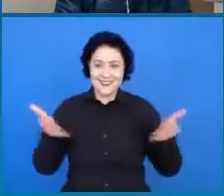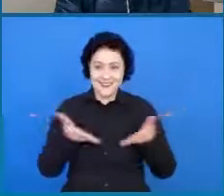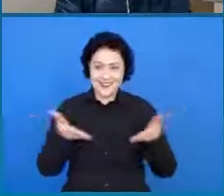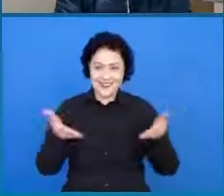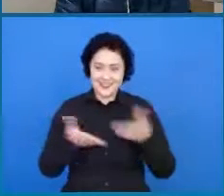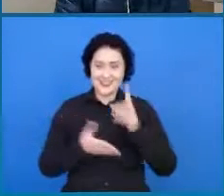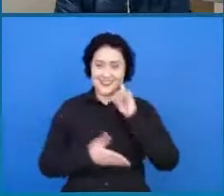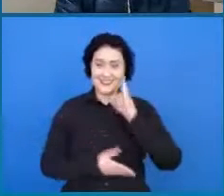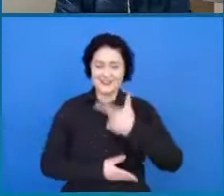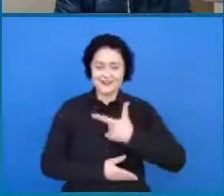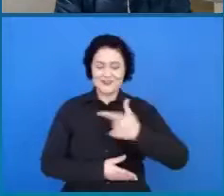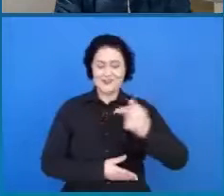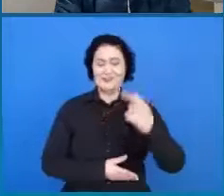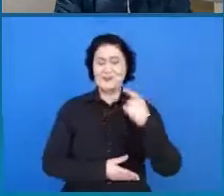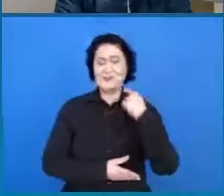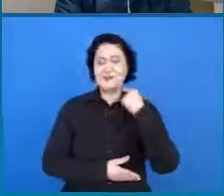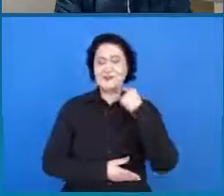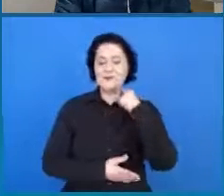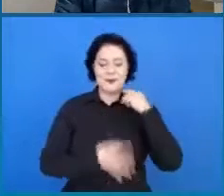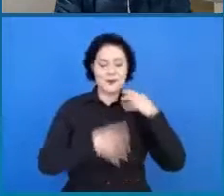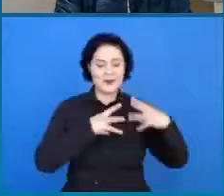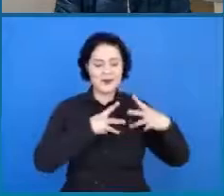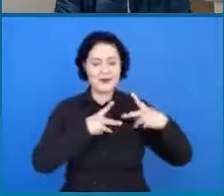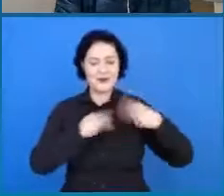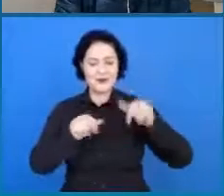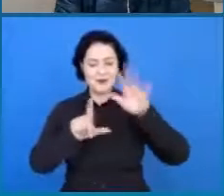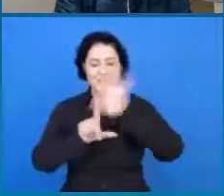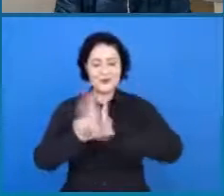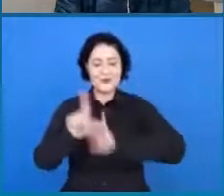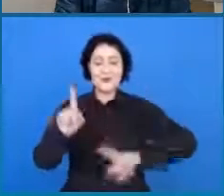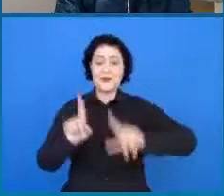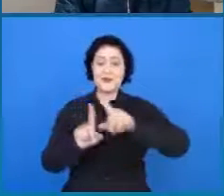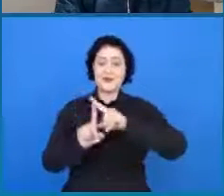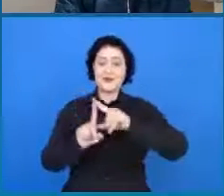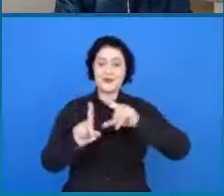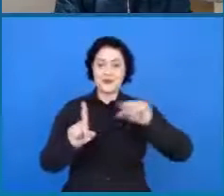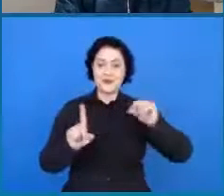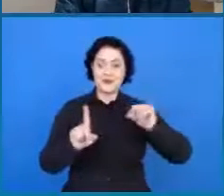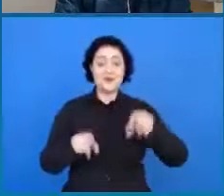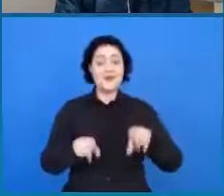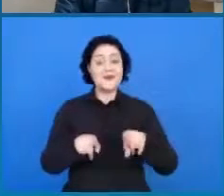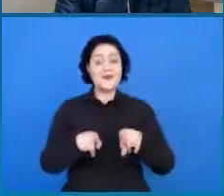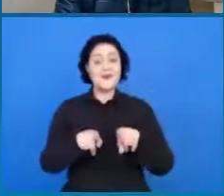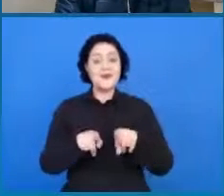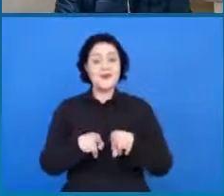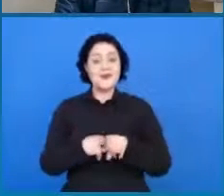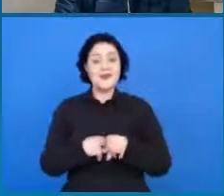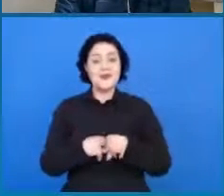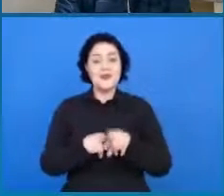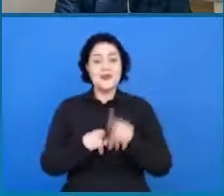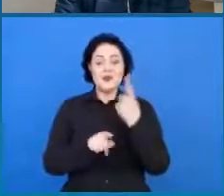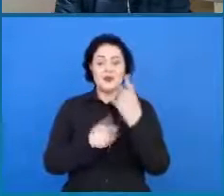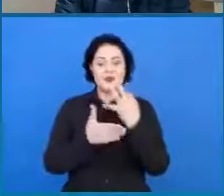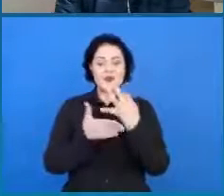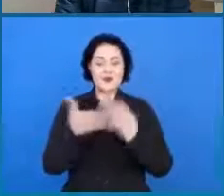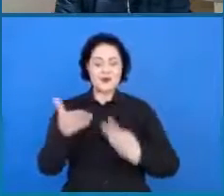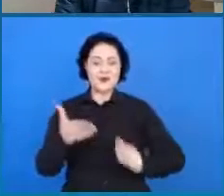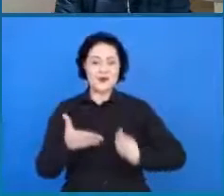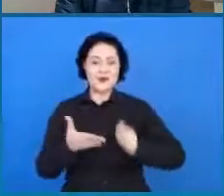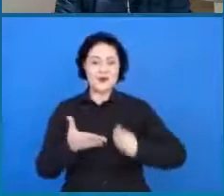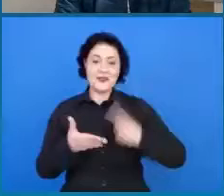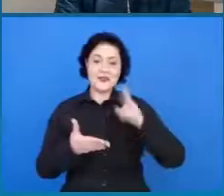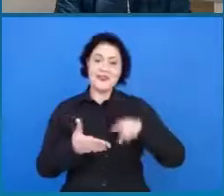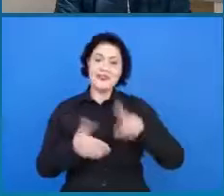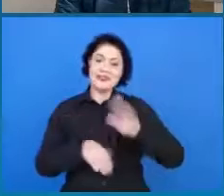no dia 27 de Maio em todas as plataformas digitais e um dos textos que está lá